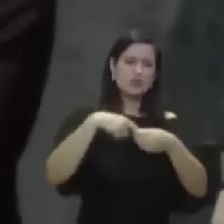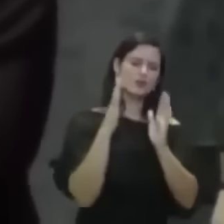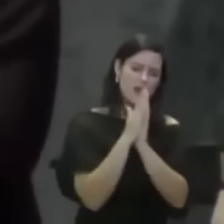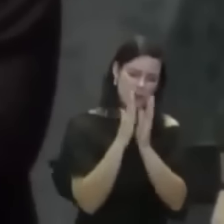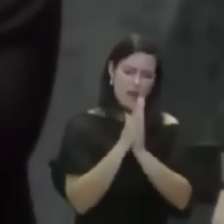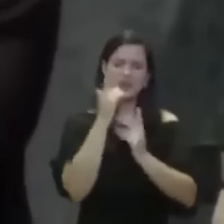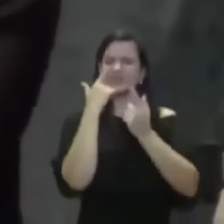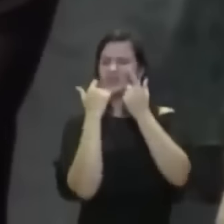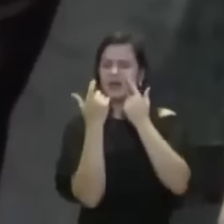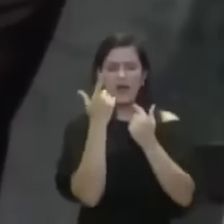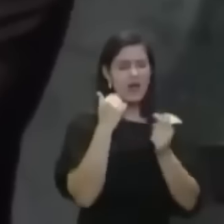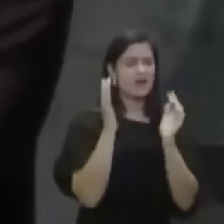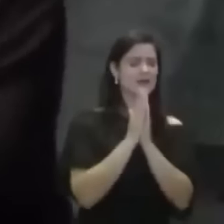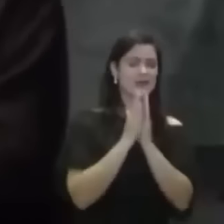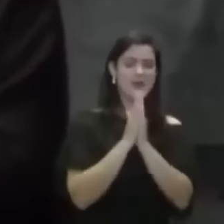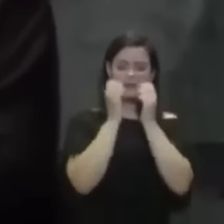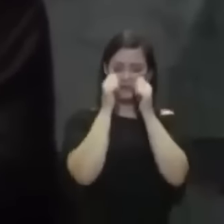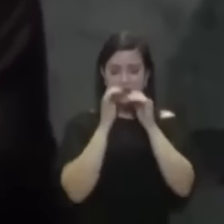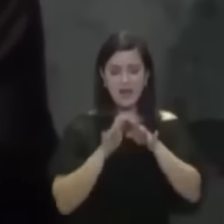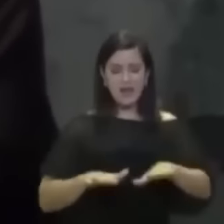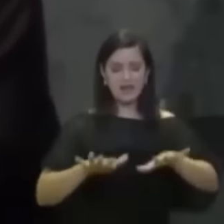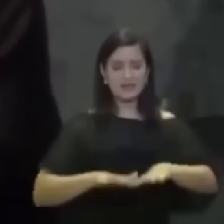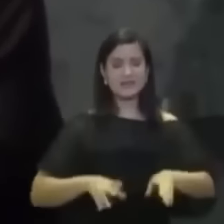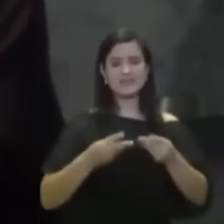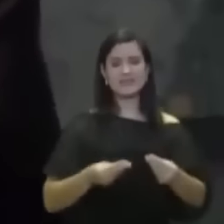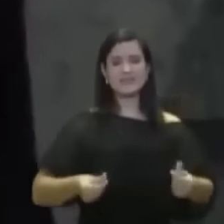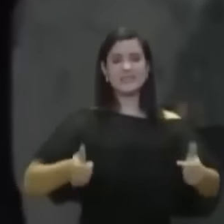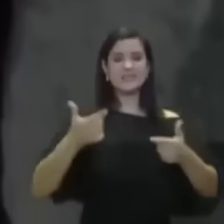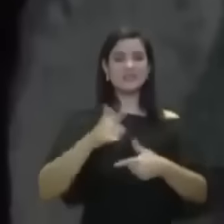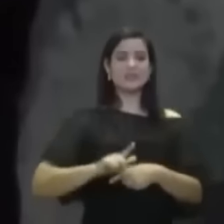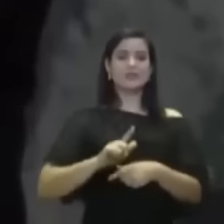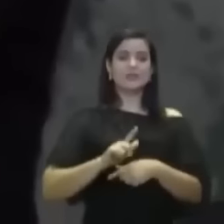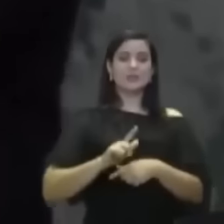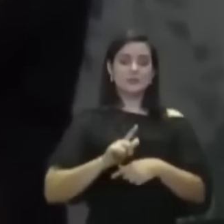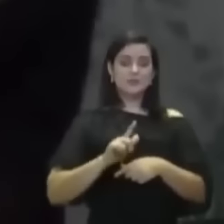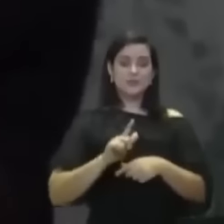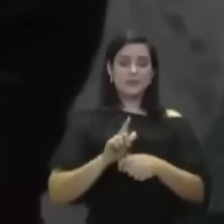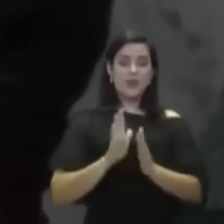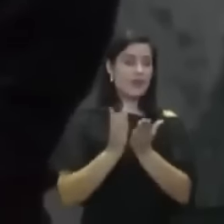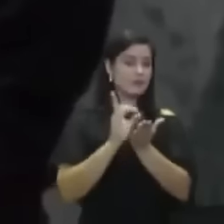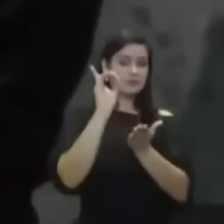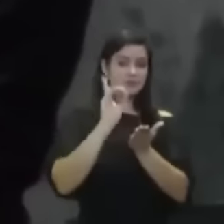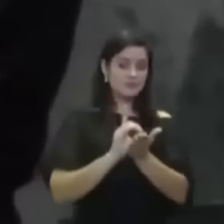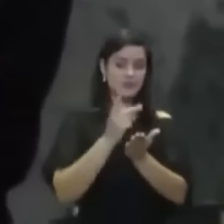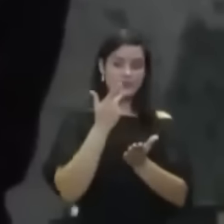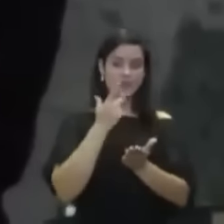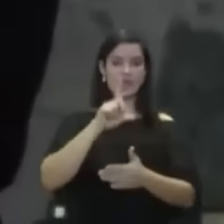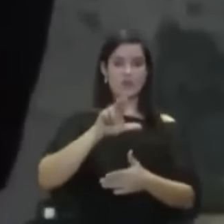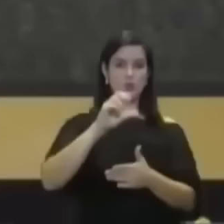chora, e ora, e chora, e rega o chão com as suas lágrimas. Diz a Bíblia em Lucas, que vem um anjo do